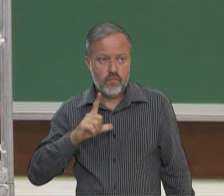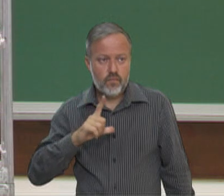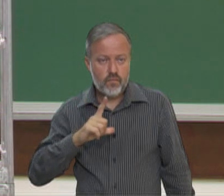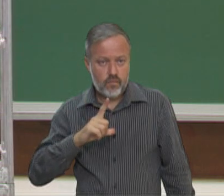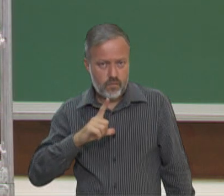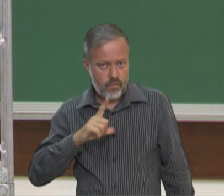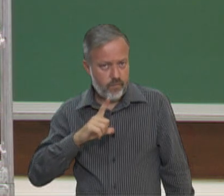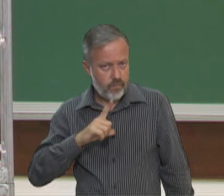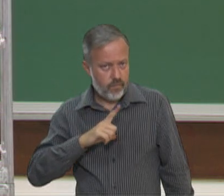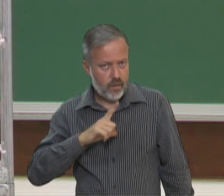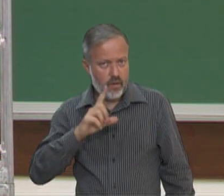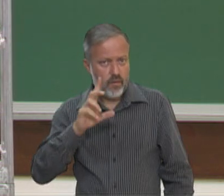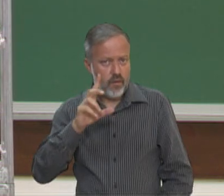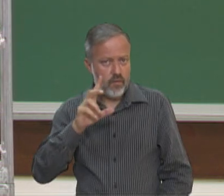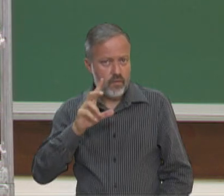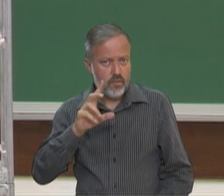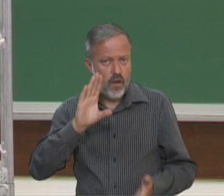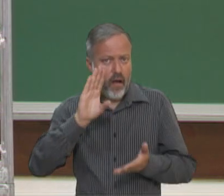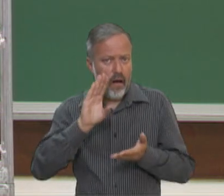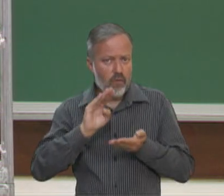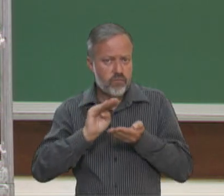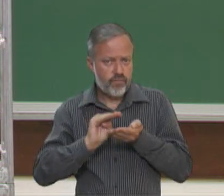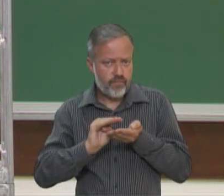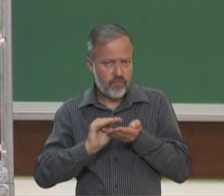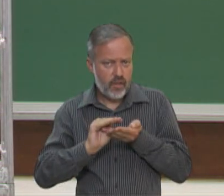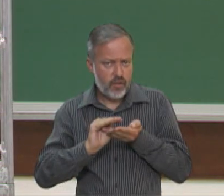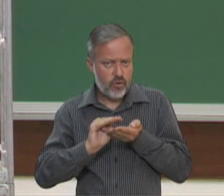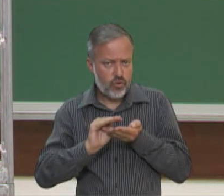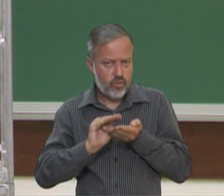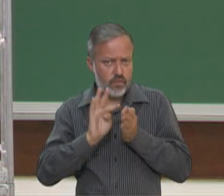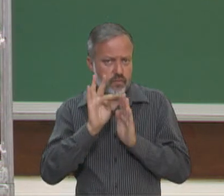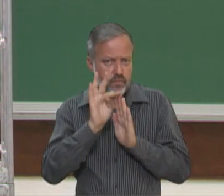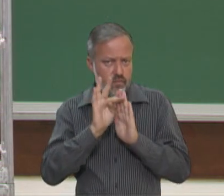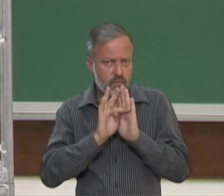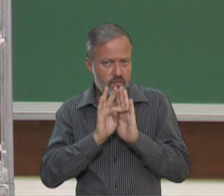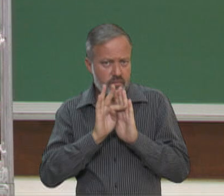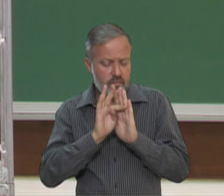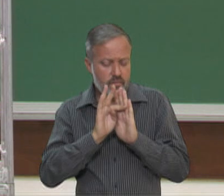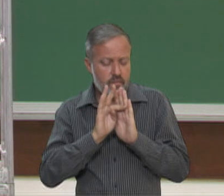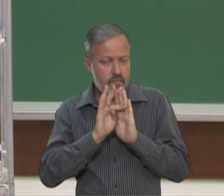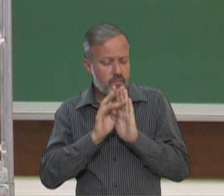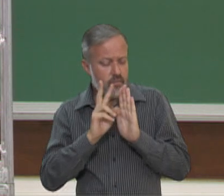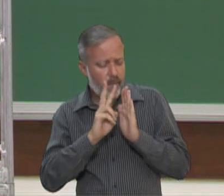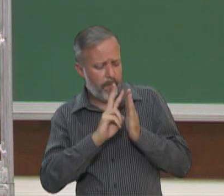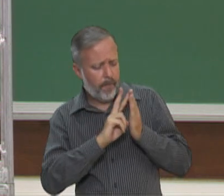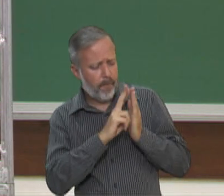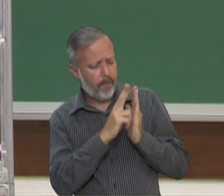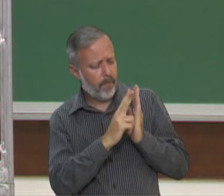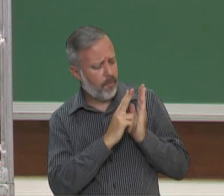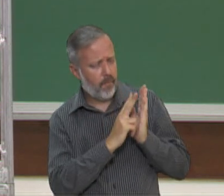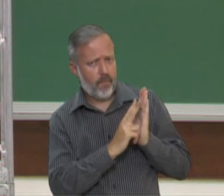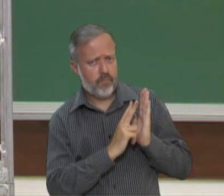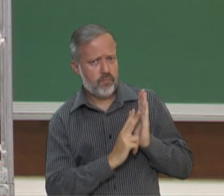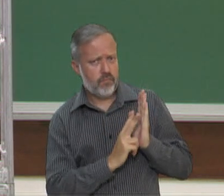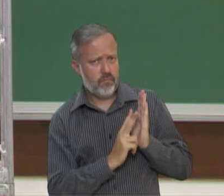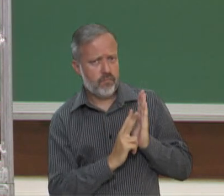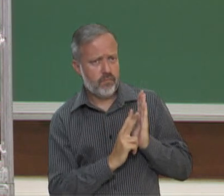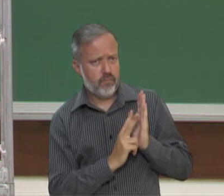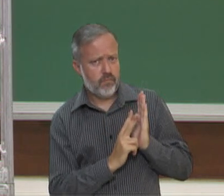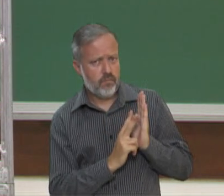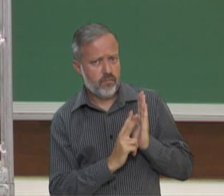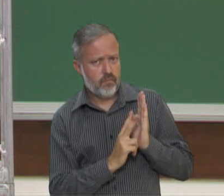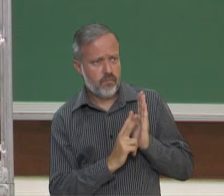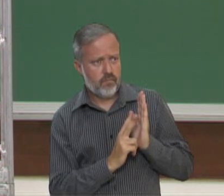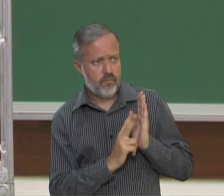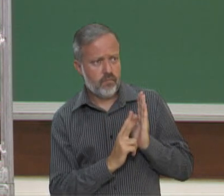sinopse dando um pequeno resumo do texto. É uma sinopse dando um pequeno resumo do texto, essa entradilla. Sim?